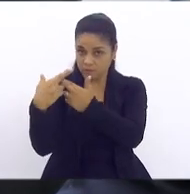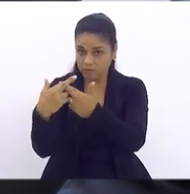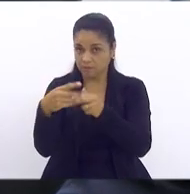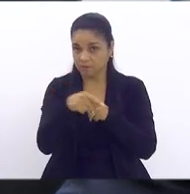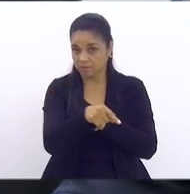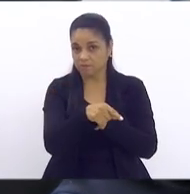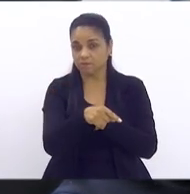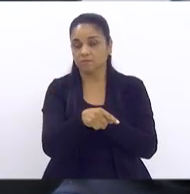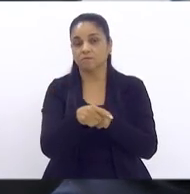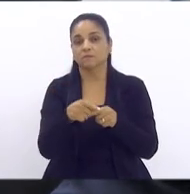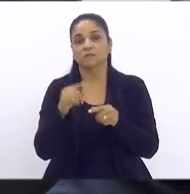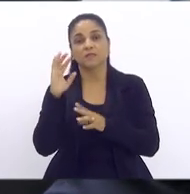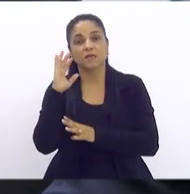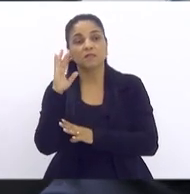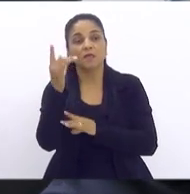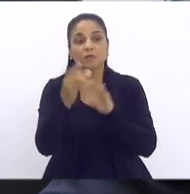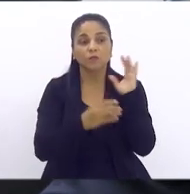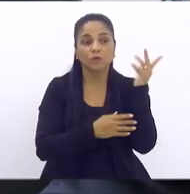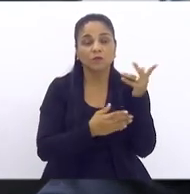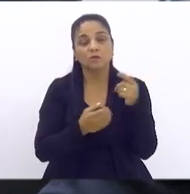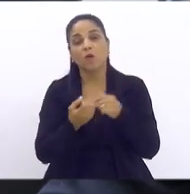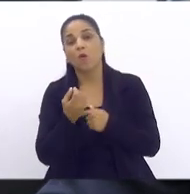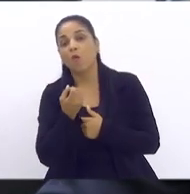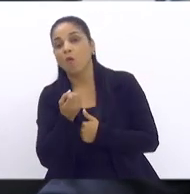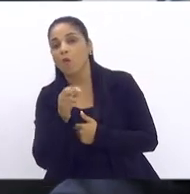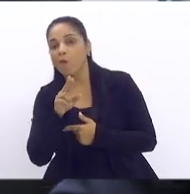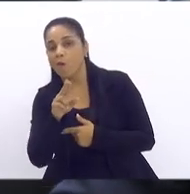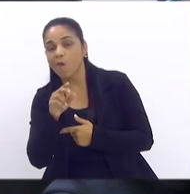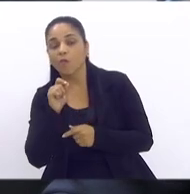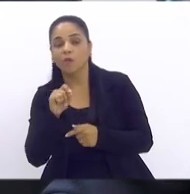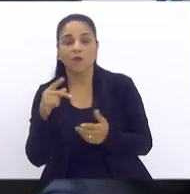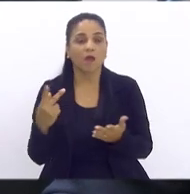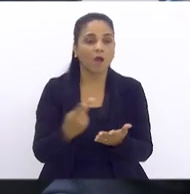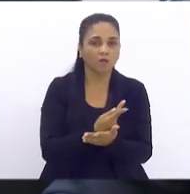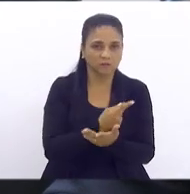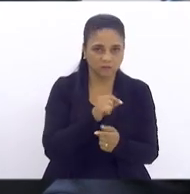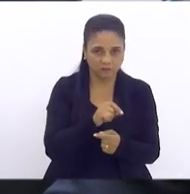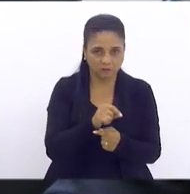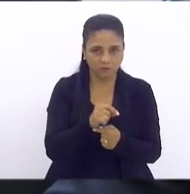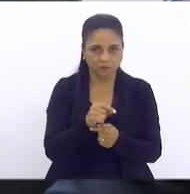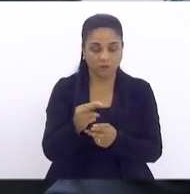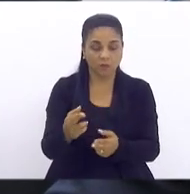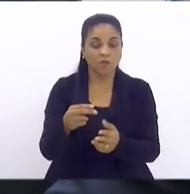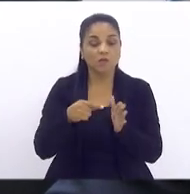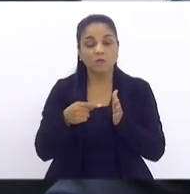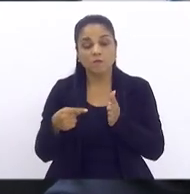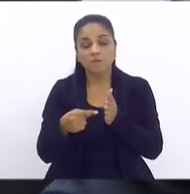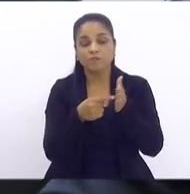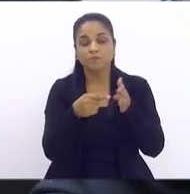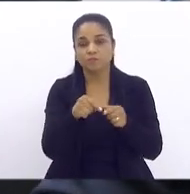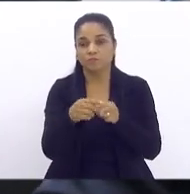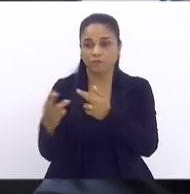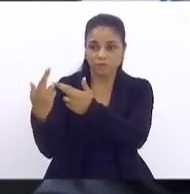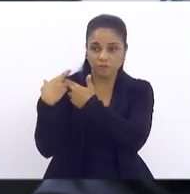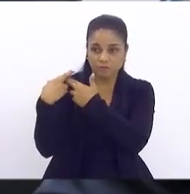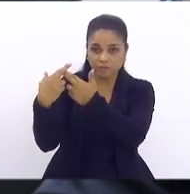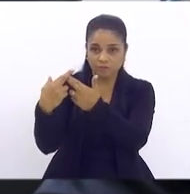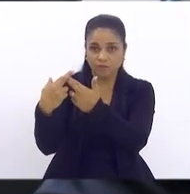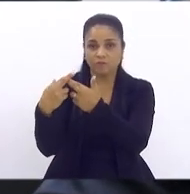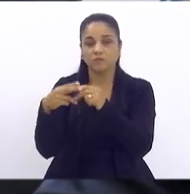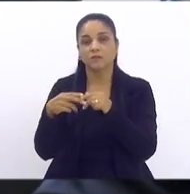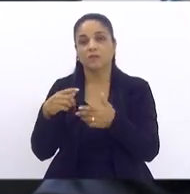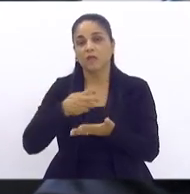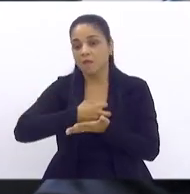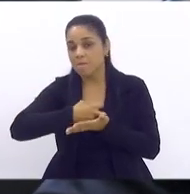natureza e determinação de causas, circunstâncias e extensão desses danos. Indicando os responsáveis, aí entra, e aplicando as